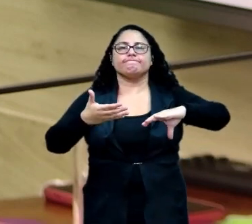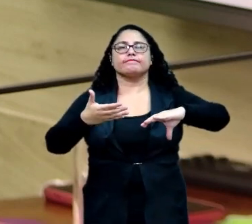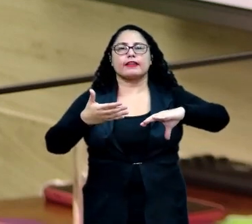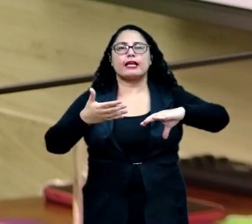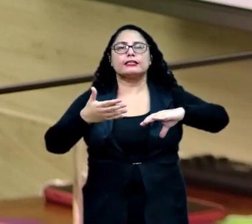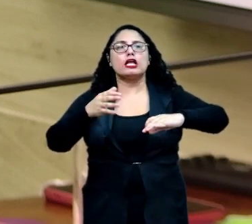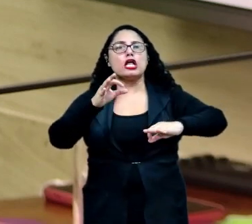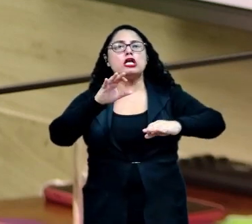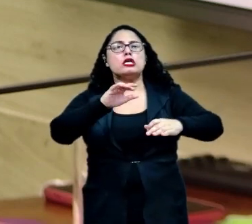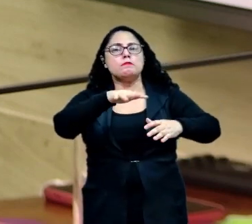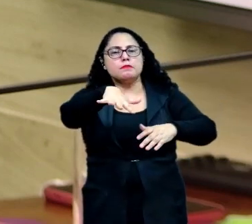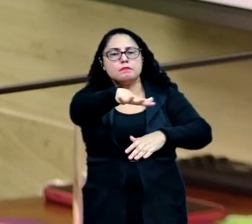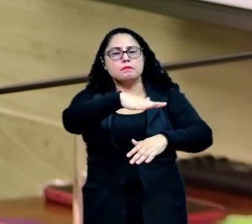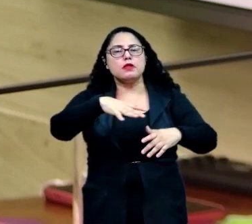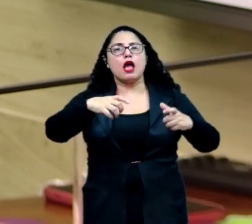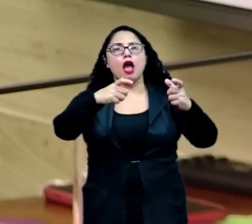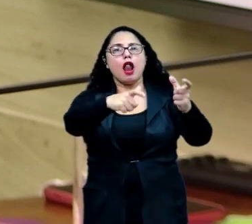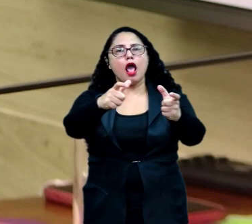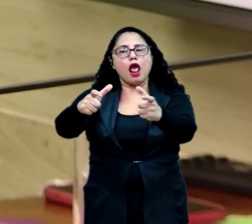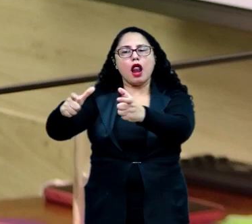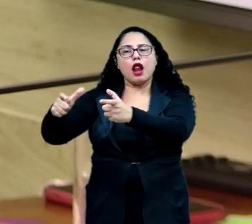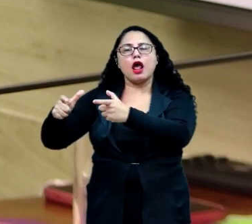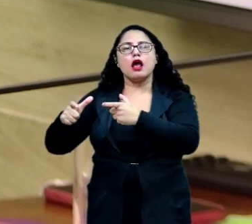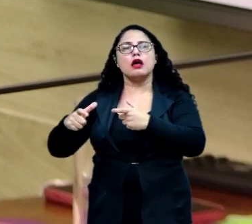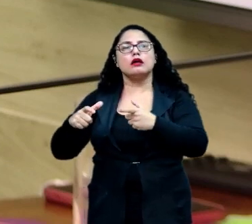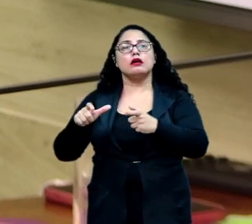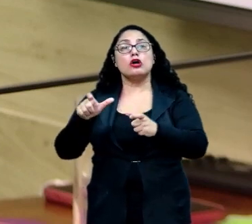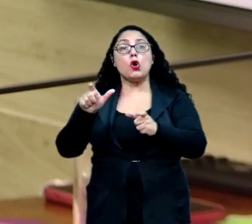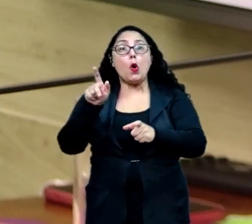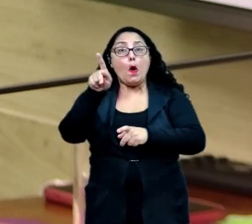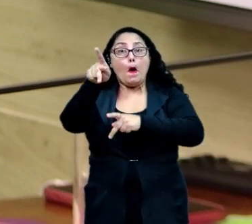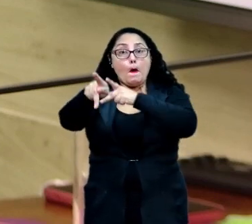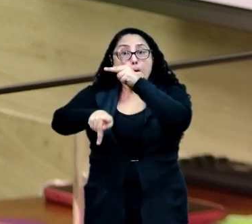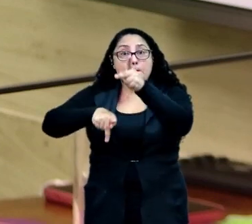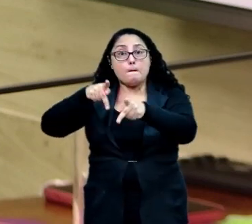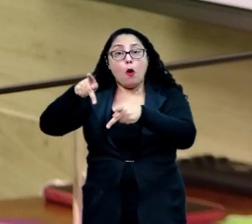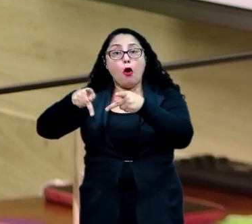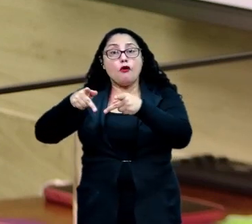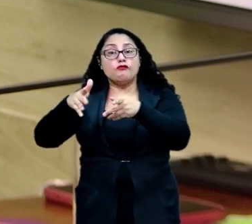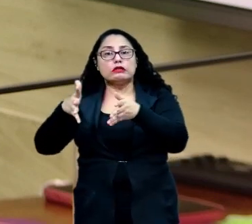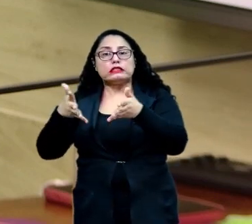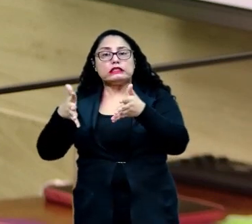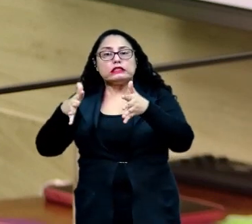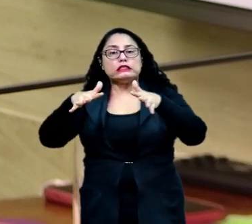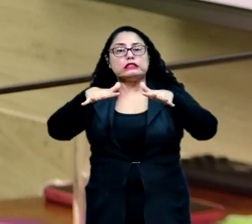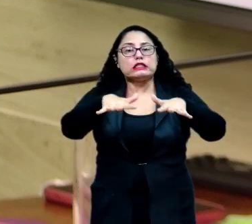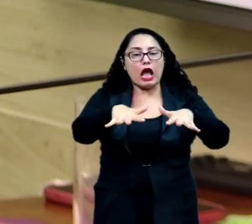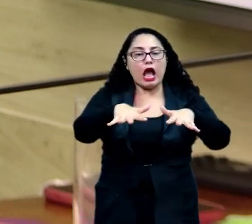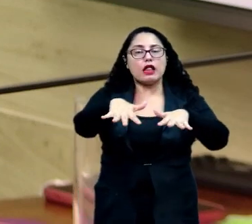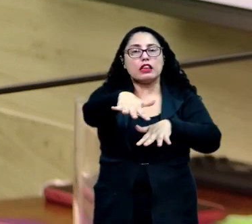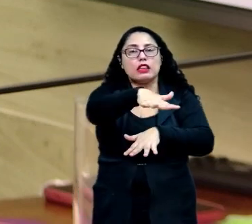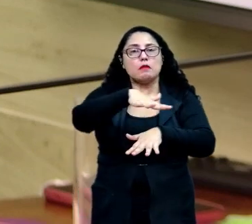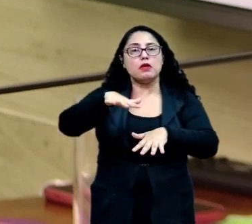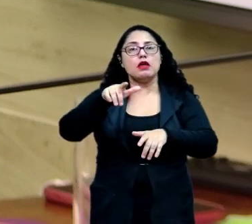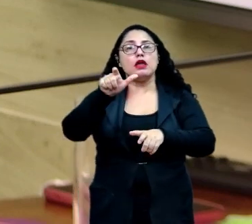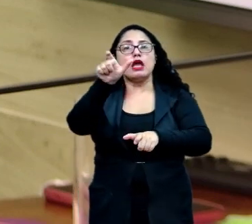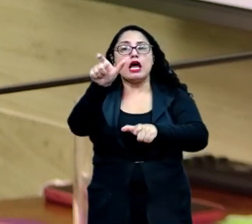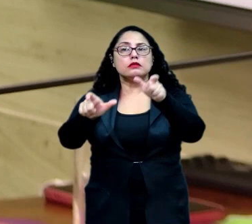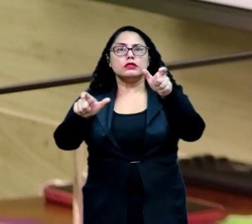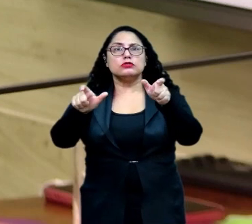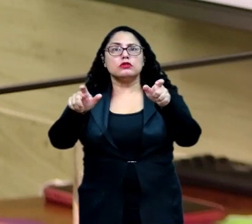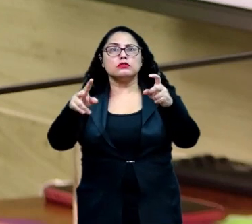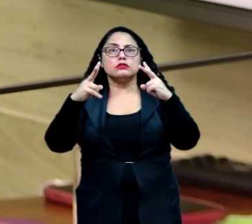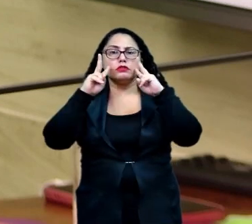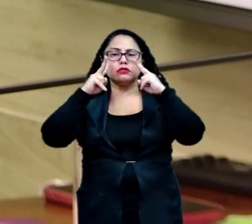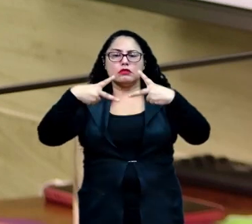ser espaços onde as pessoas, o povo precisa estar, né? Onde as pessoas precisam se ver